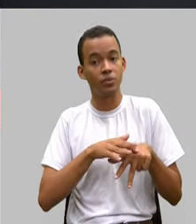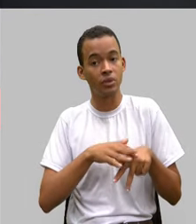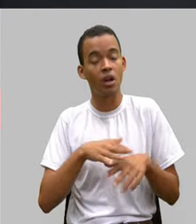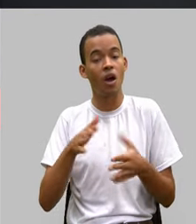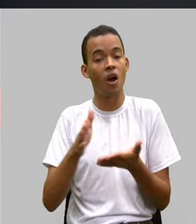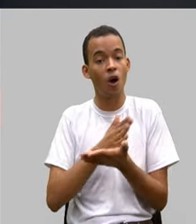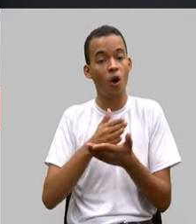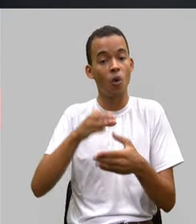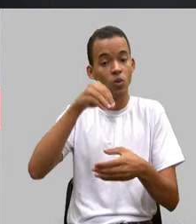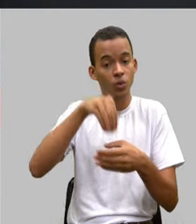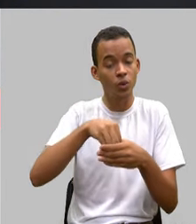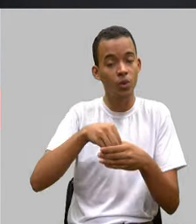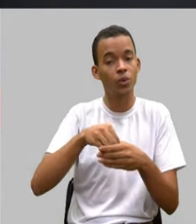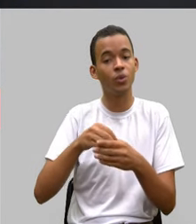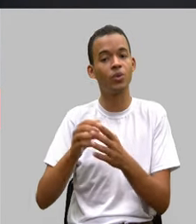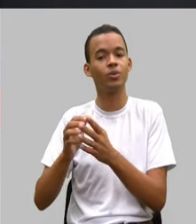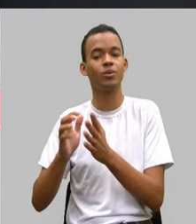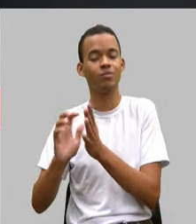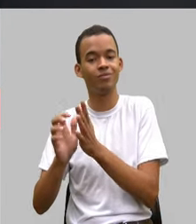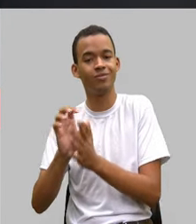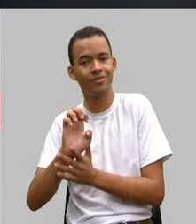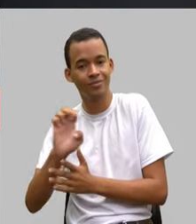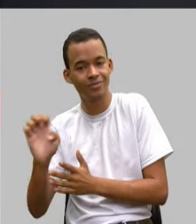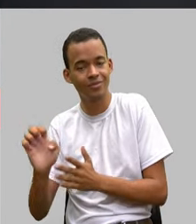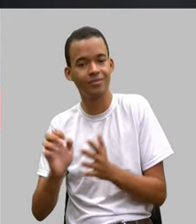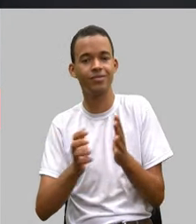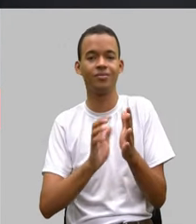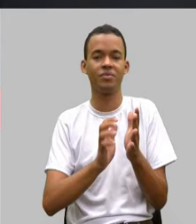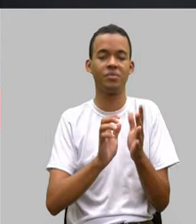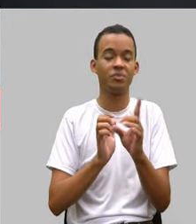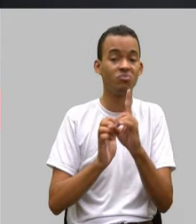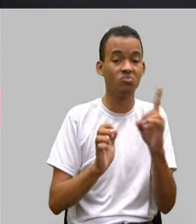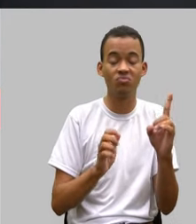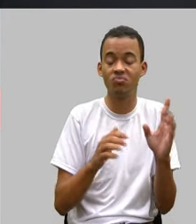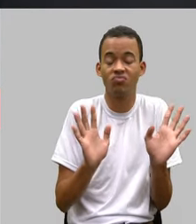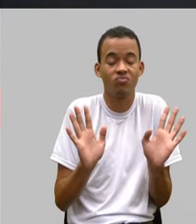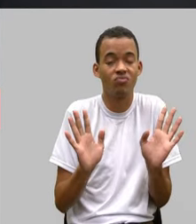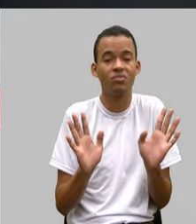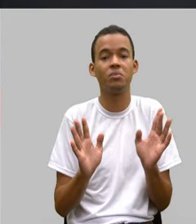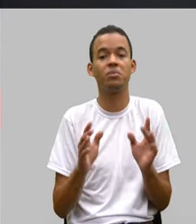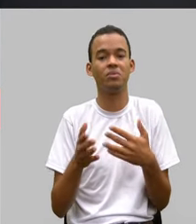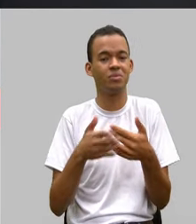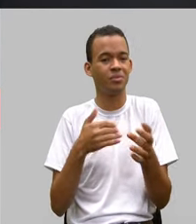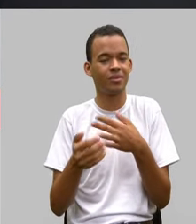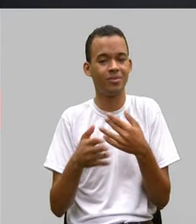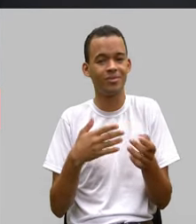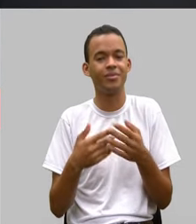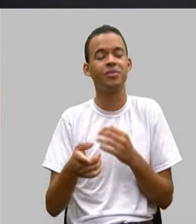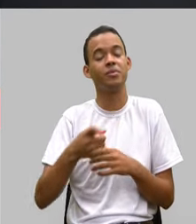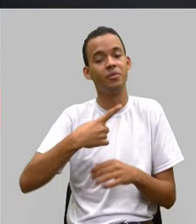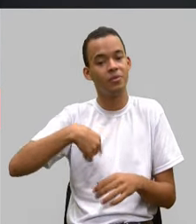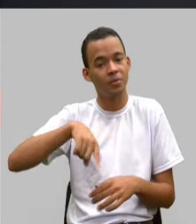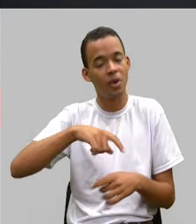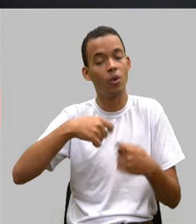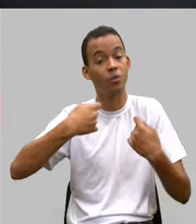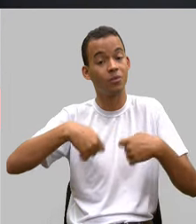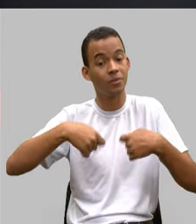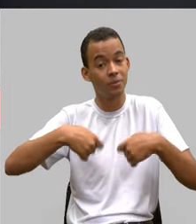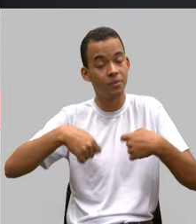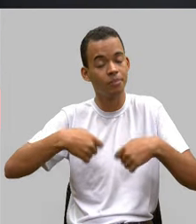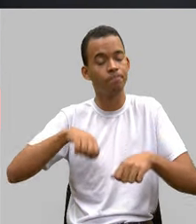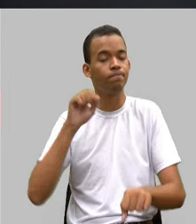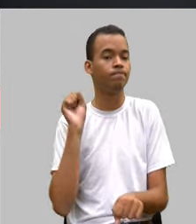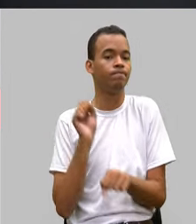pacientes de esquerda então assim Tanto do lado da direita quanto a esquerda nós temos que parar de eh